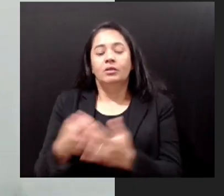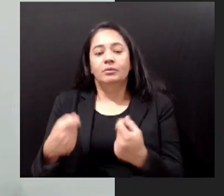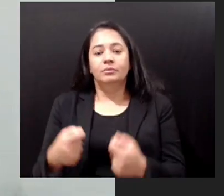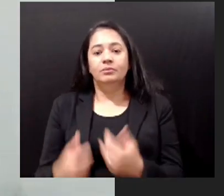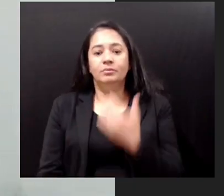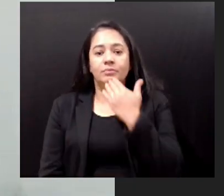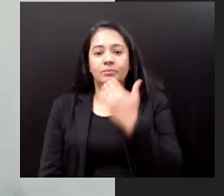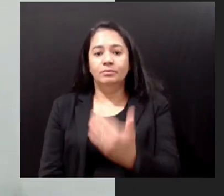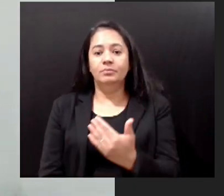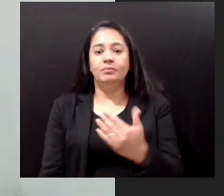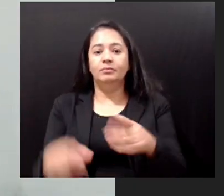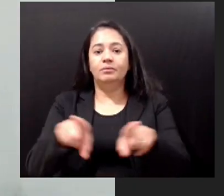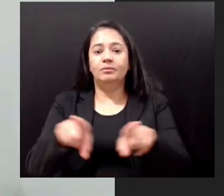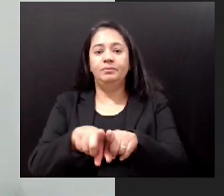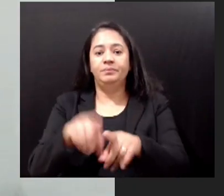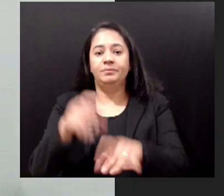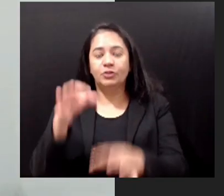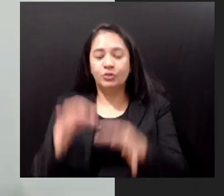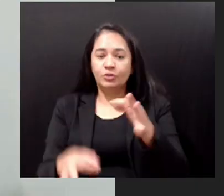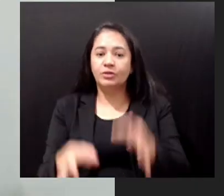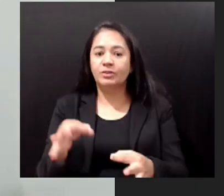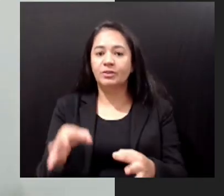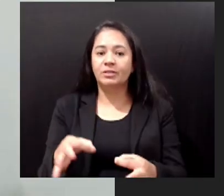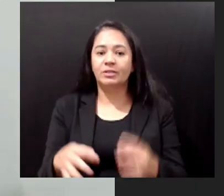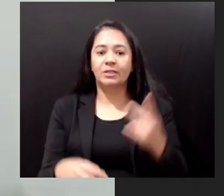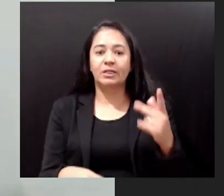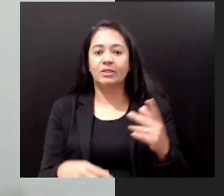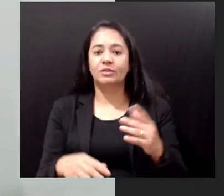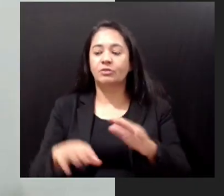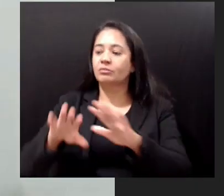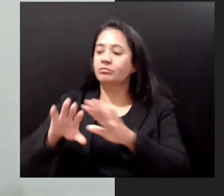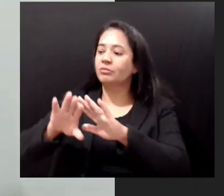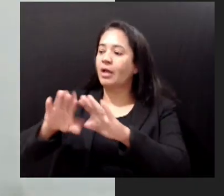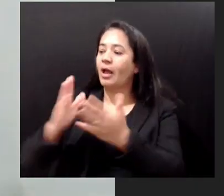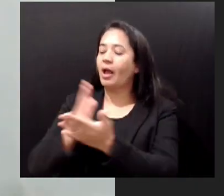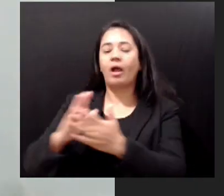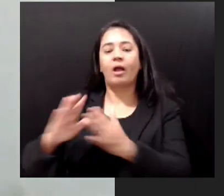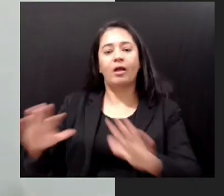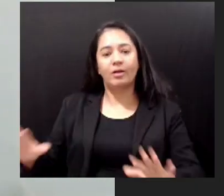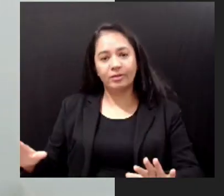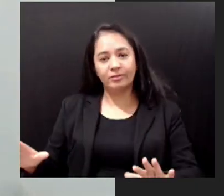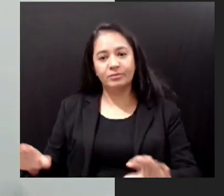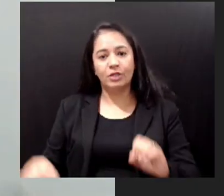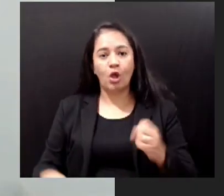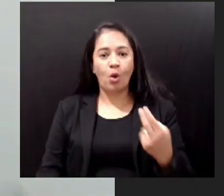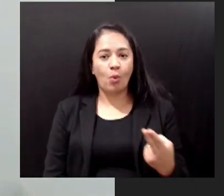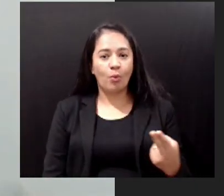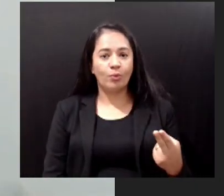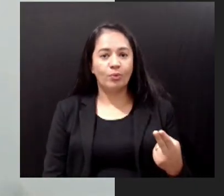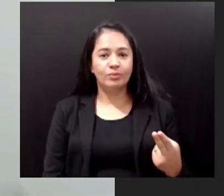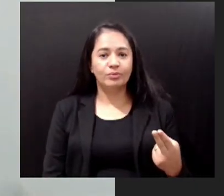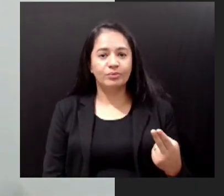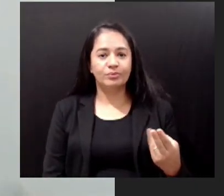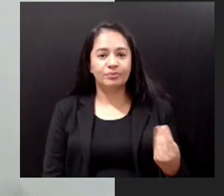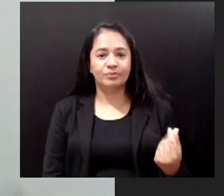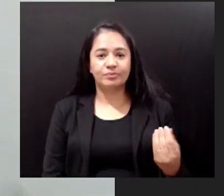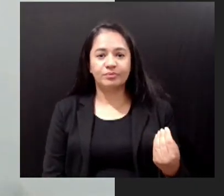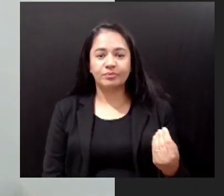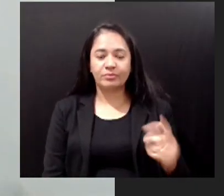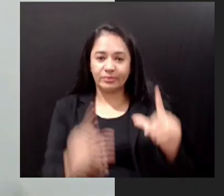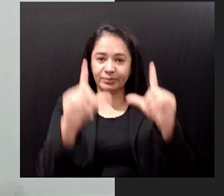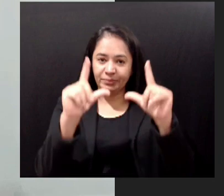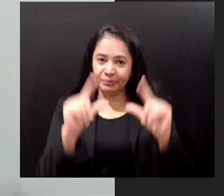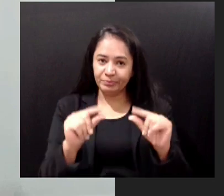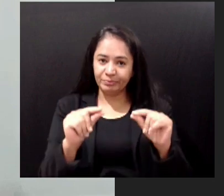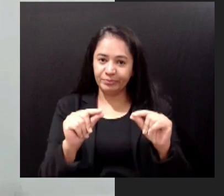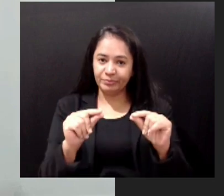também judicialmente a sua exoneração ou até mesmo a diminuição, a